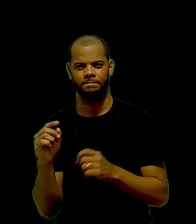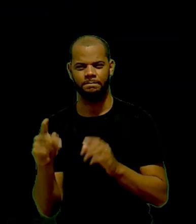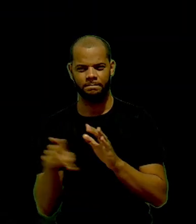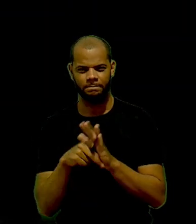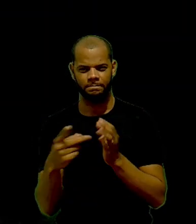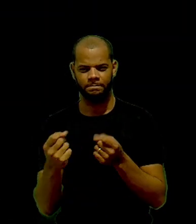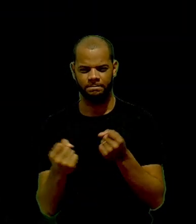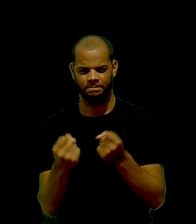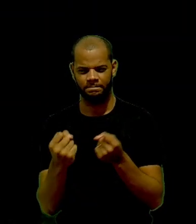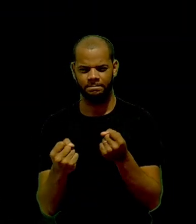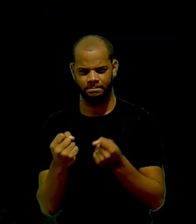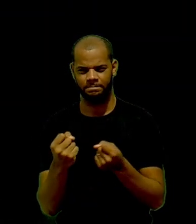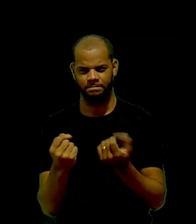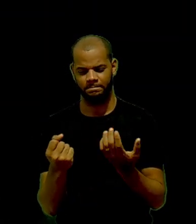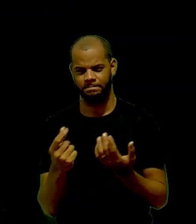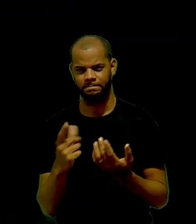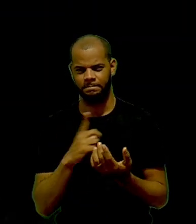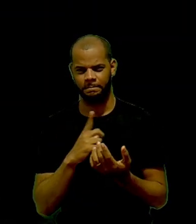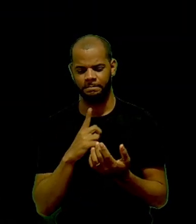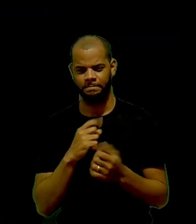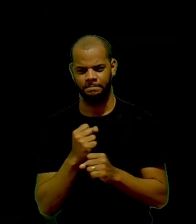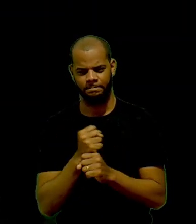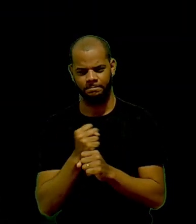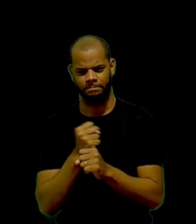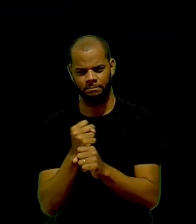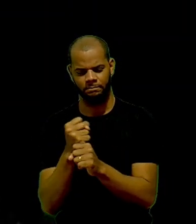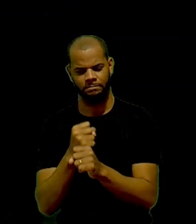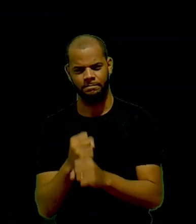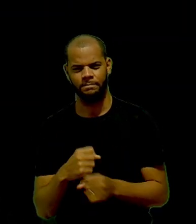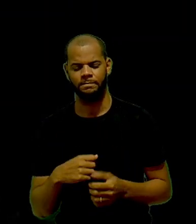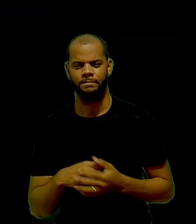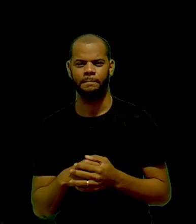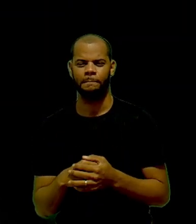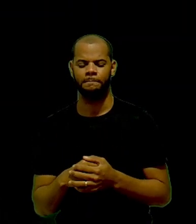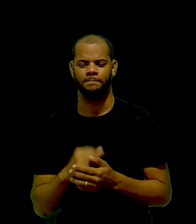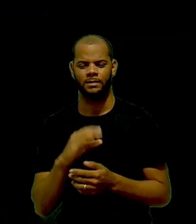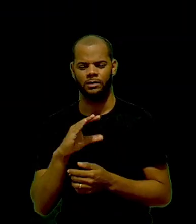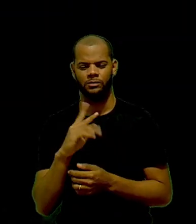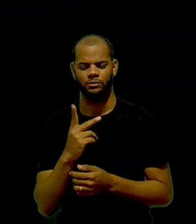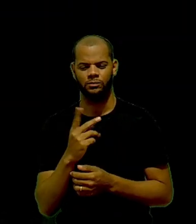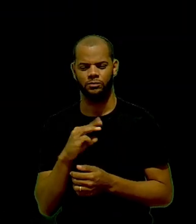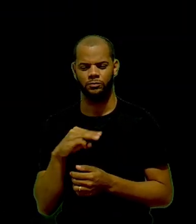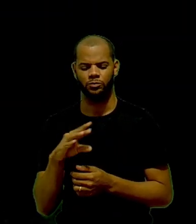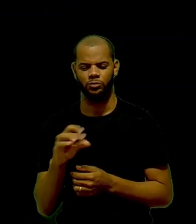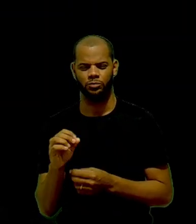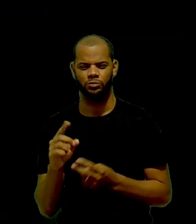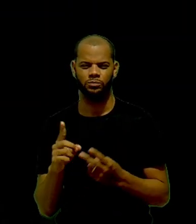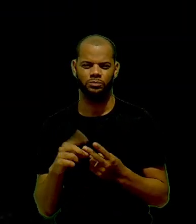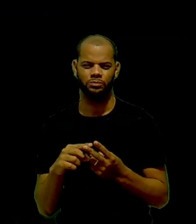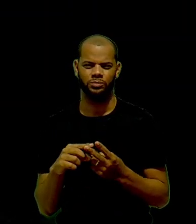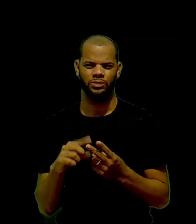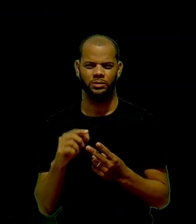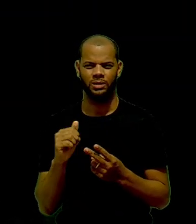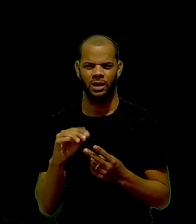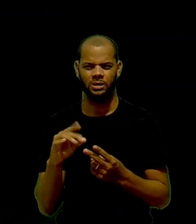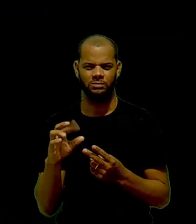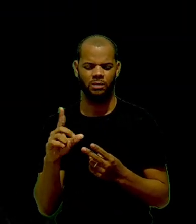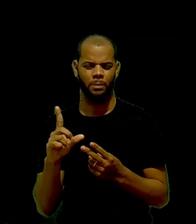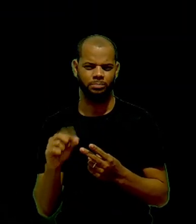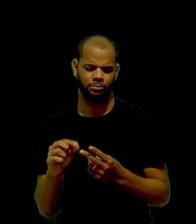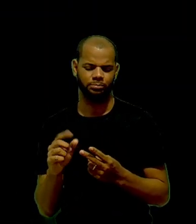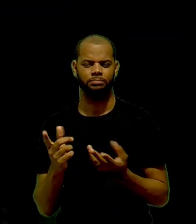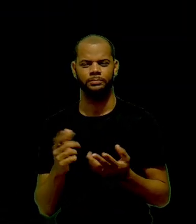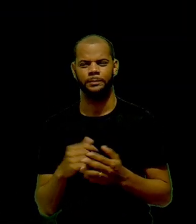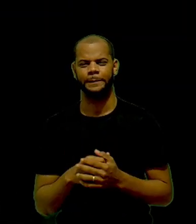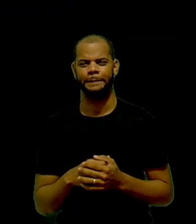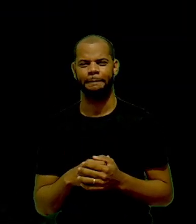variações de carga e têm uma vida útil maior. As de chumbo ácido aí são bem pior em desempenho.